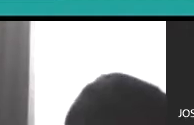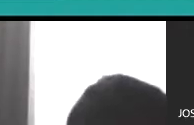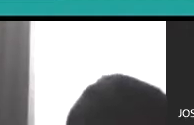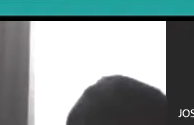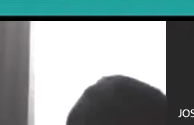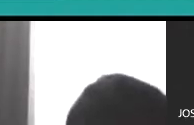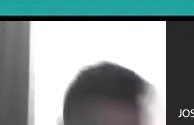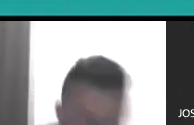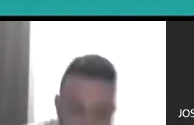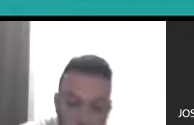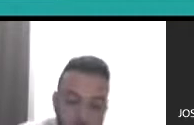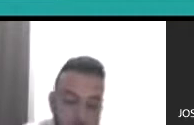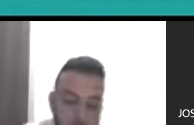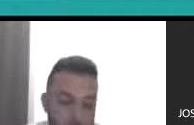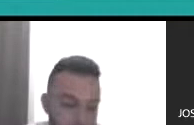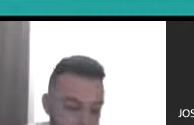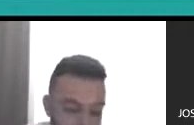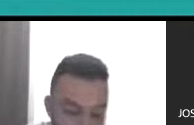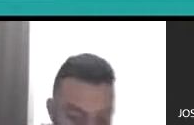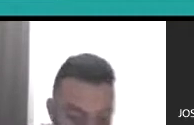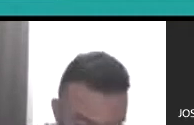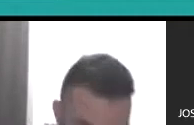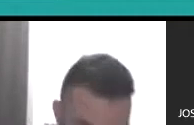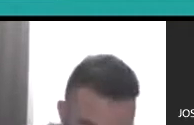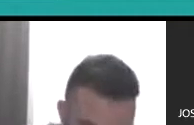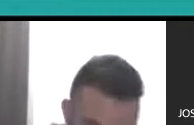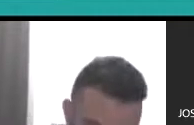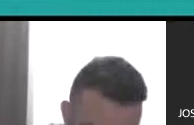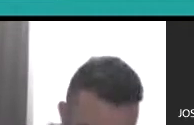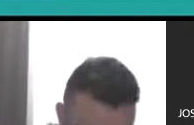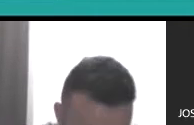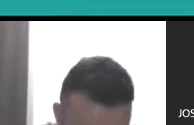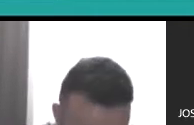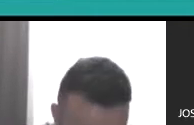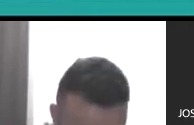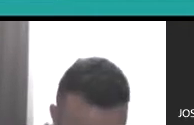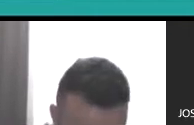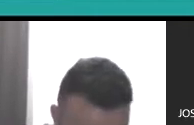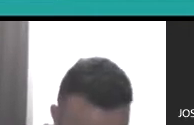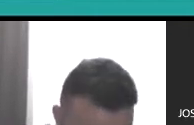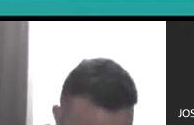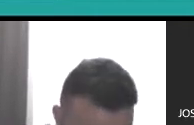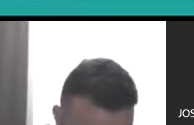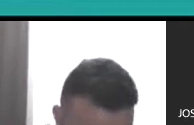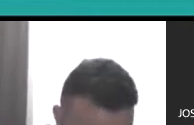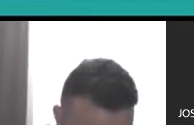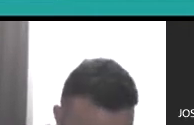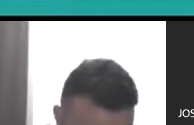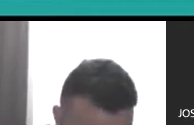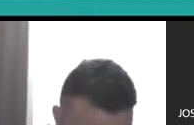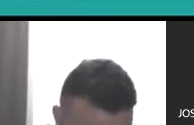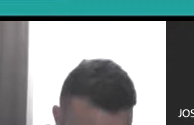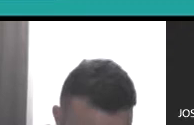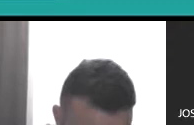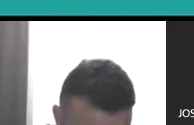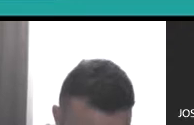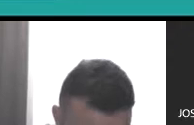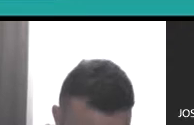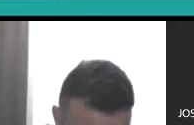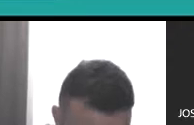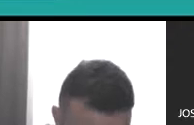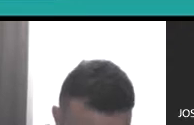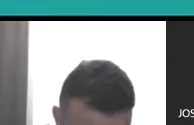nos carboidratos, que é a perca de uma molécula de água, certo? Então, é uma reação de desidratação, né?